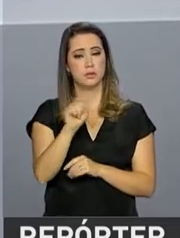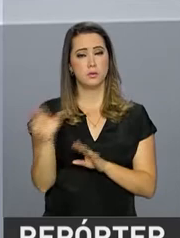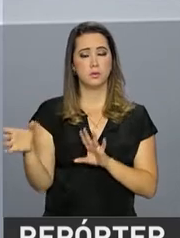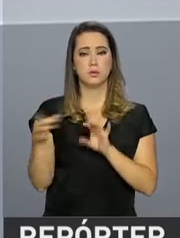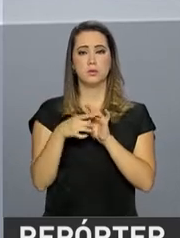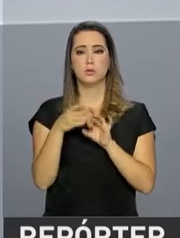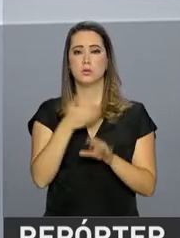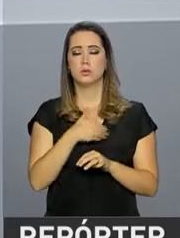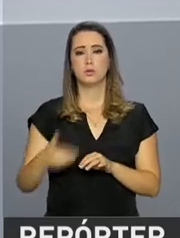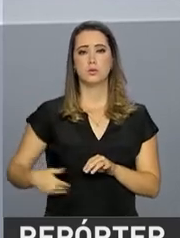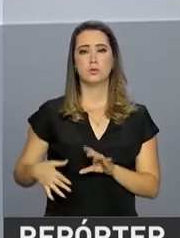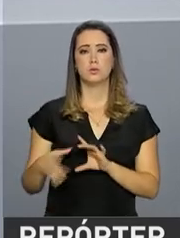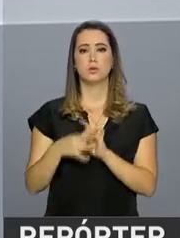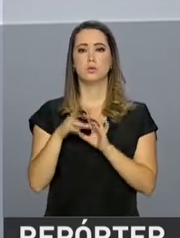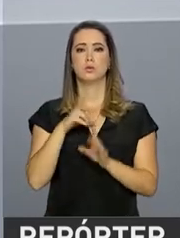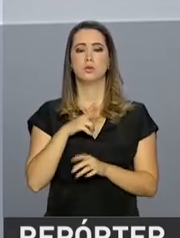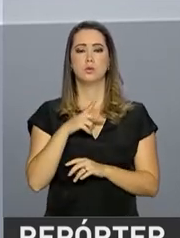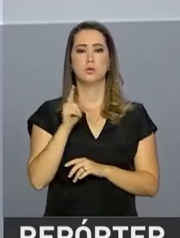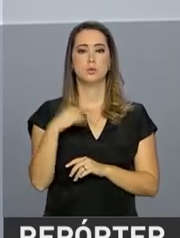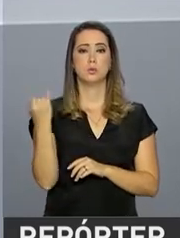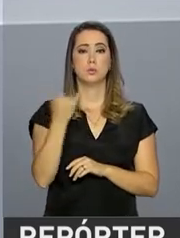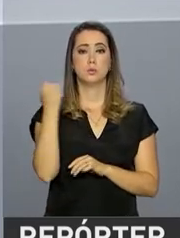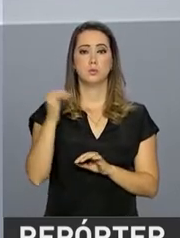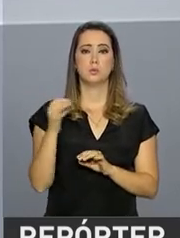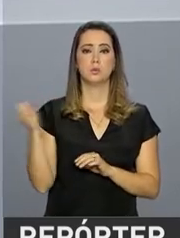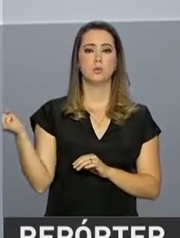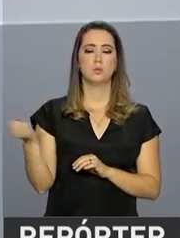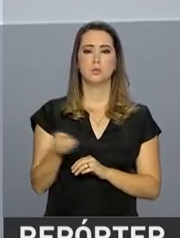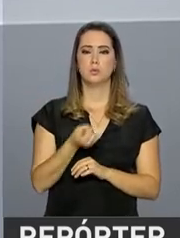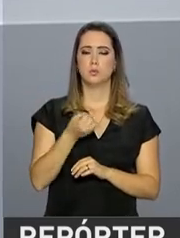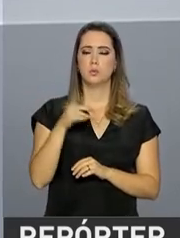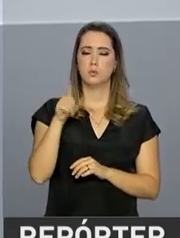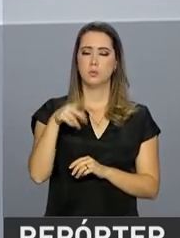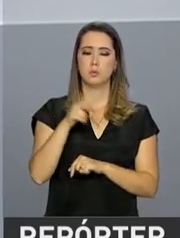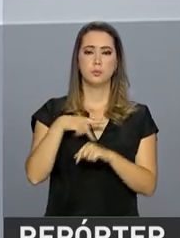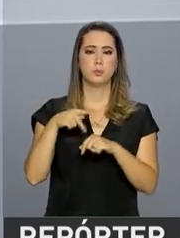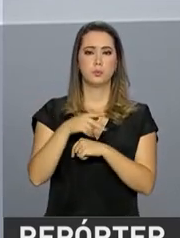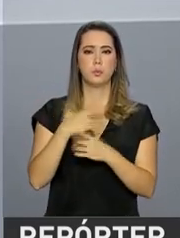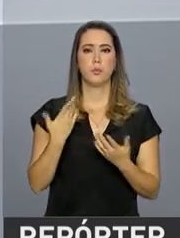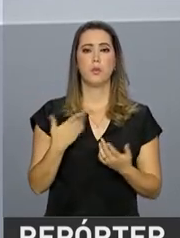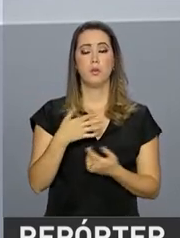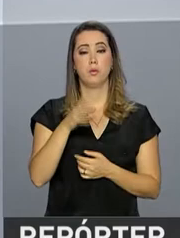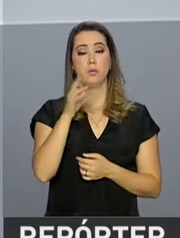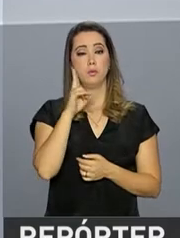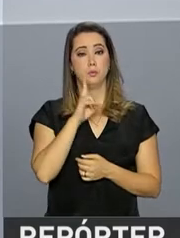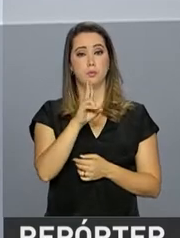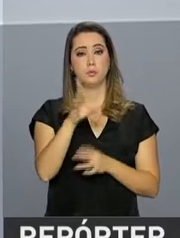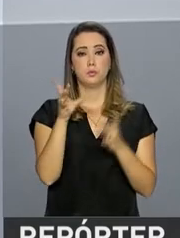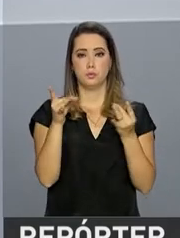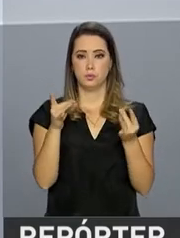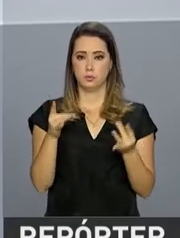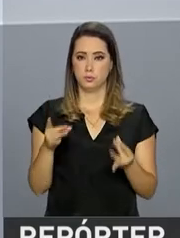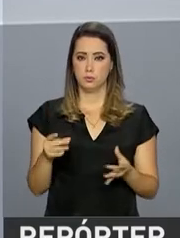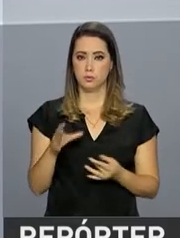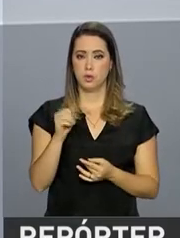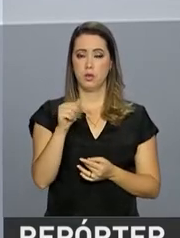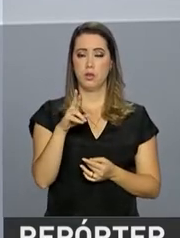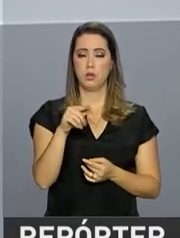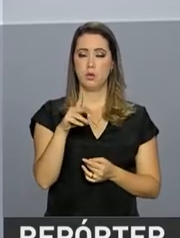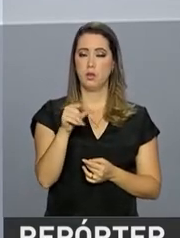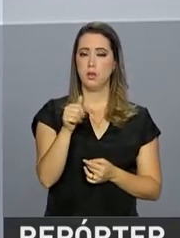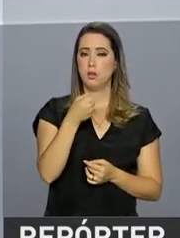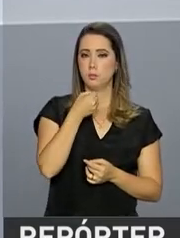com a iniciativa privada é importante para o sucesso de qualquer país a repórter caroline blauth acompanhou o evento onde o presidente